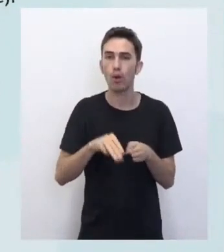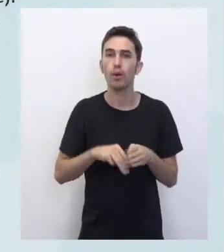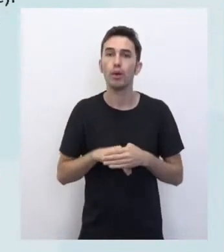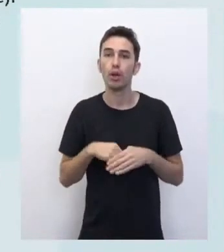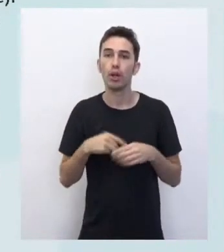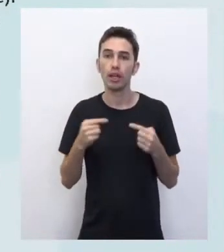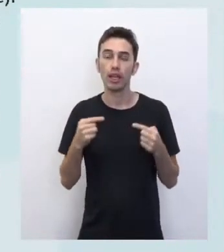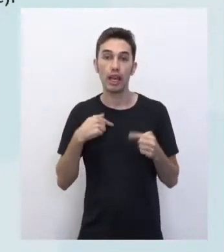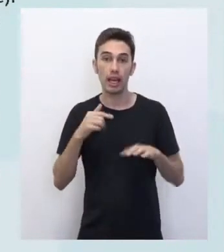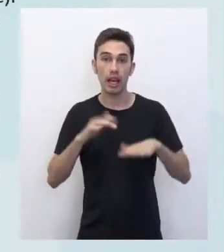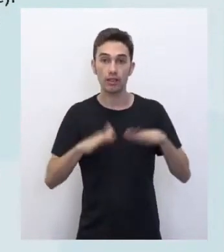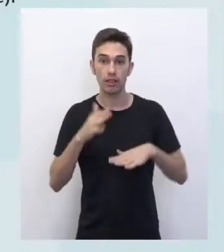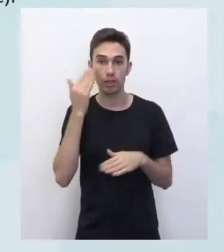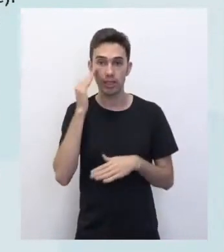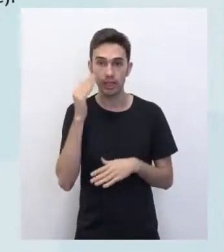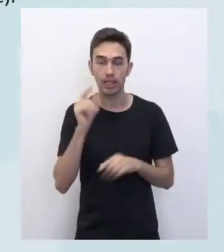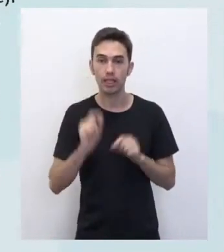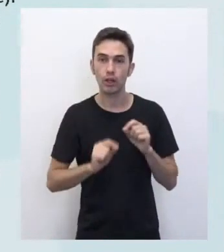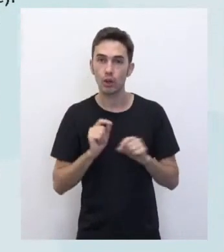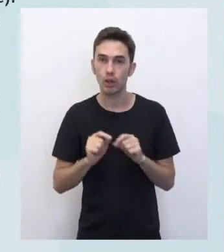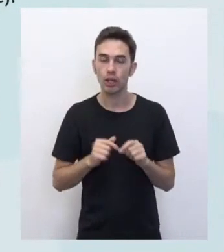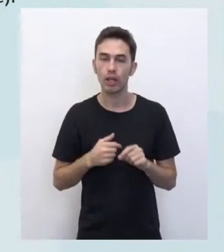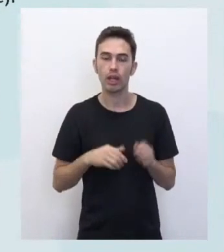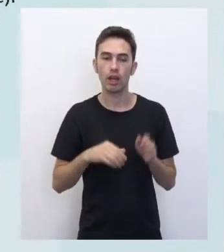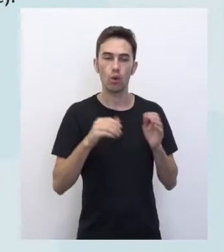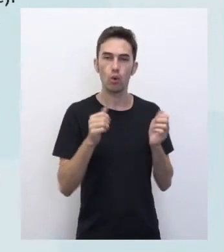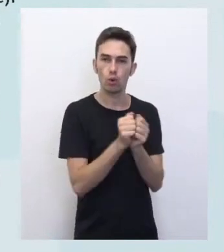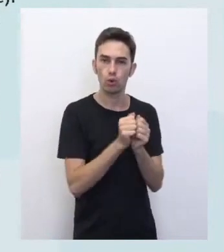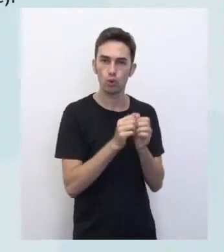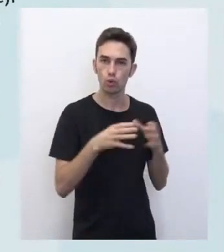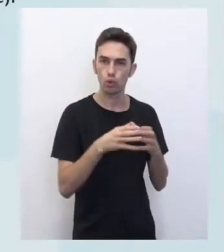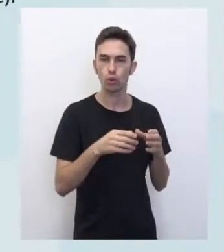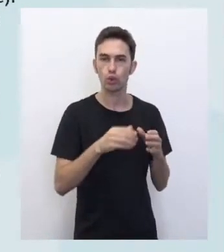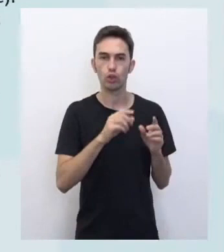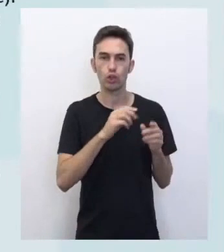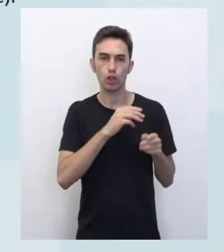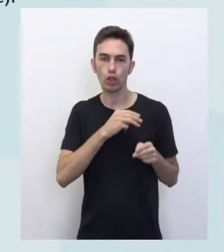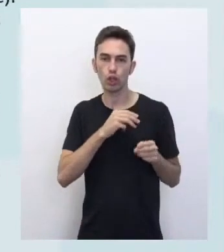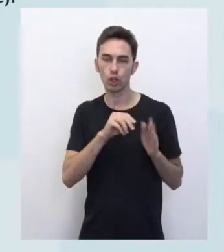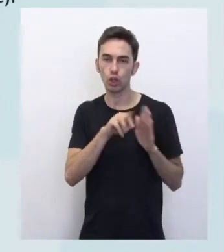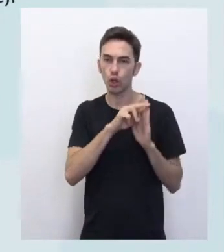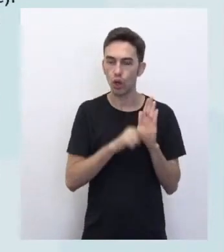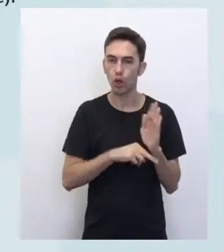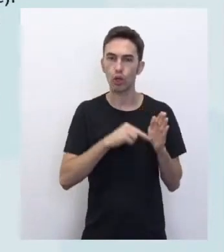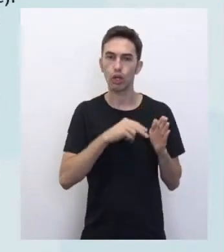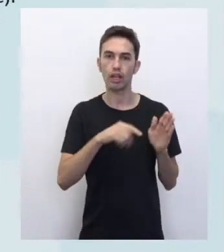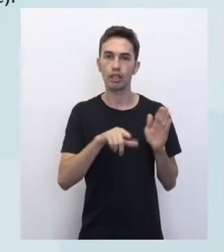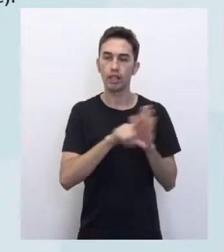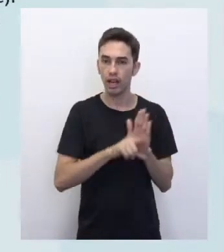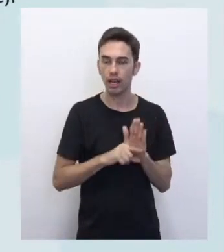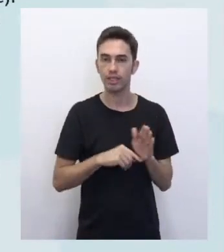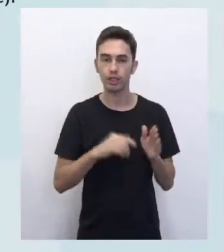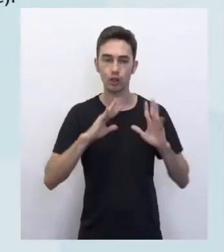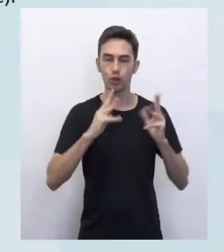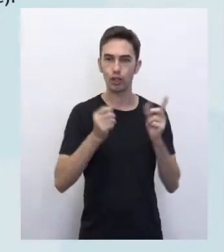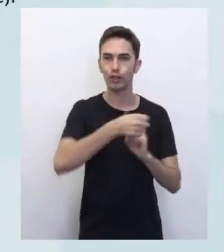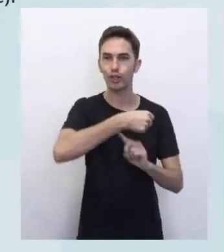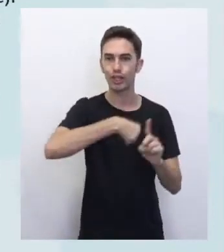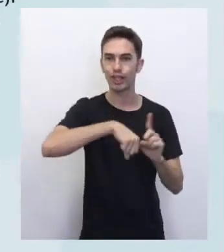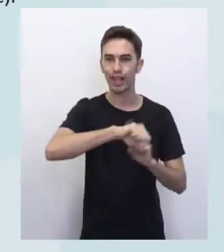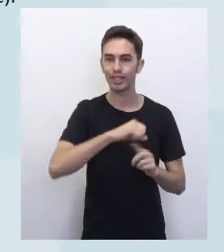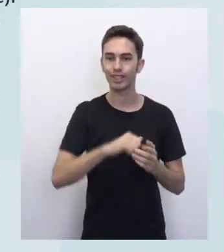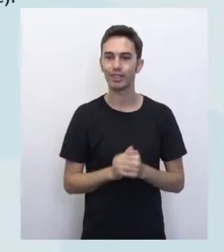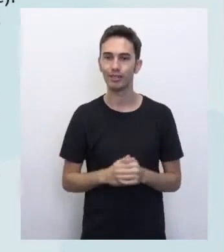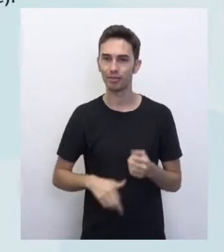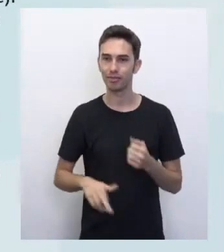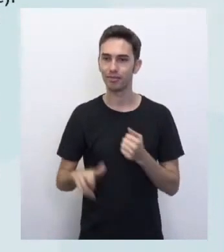pode ser entendida como o conjunto de normas e valores de uma sociedade. No âmbito formativo, tem por vieses a